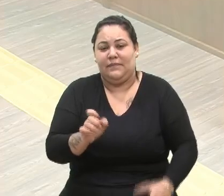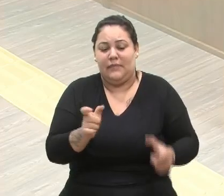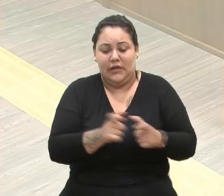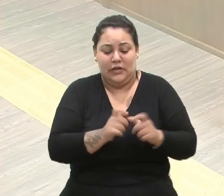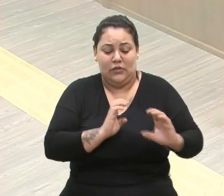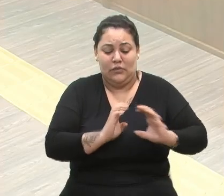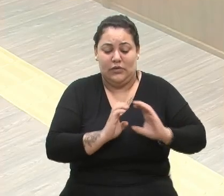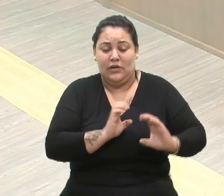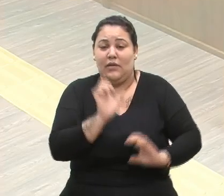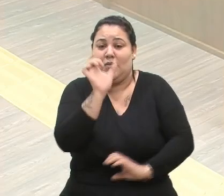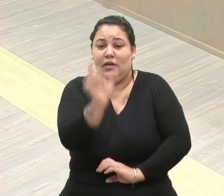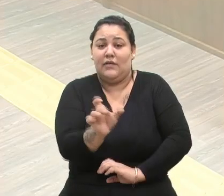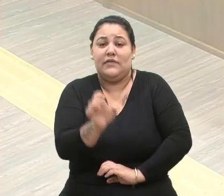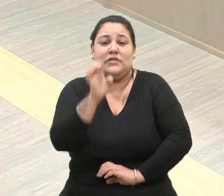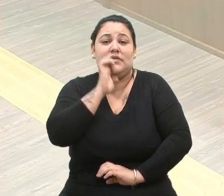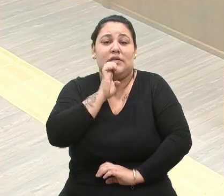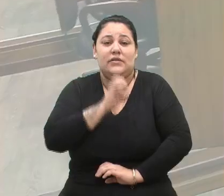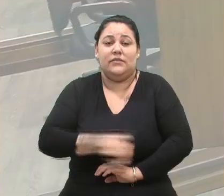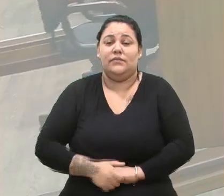palavra vereadora Estela Balardim.